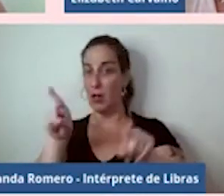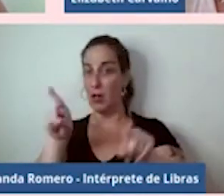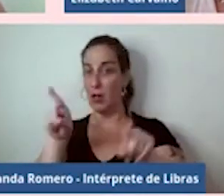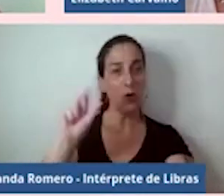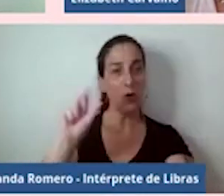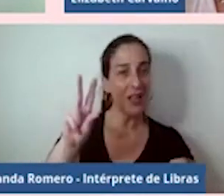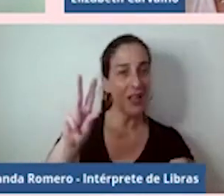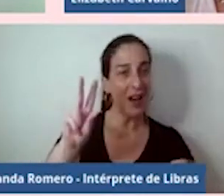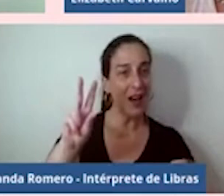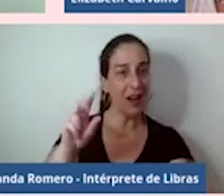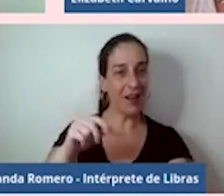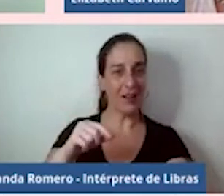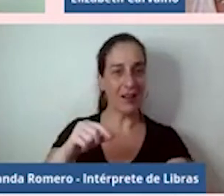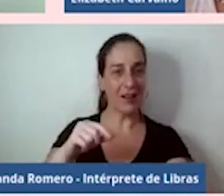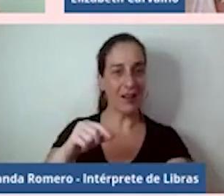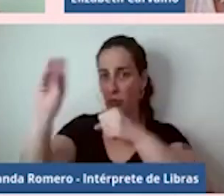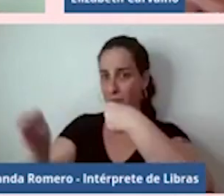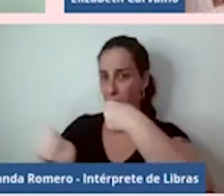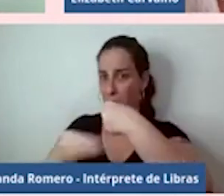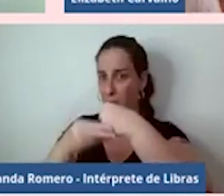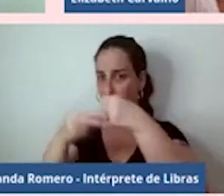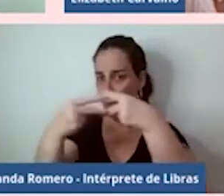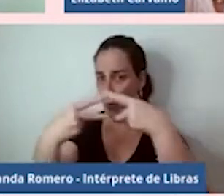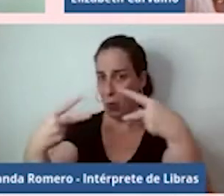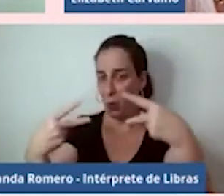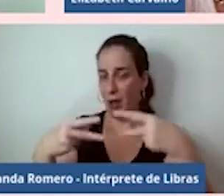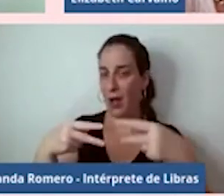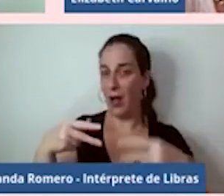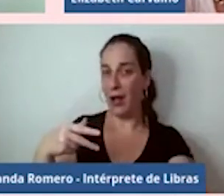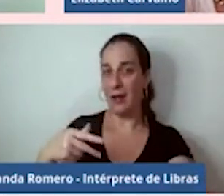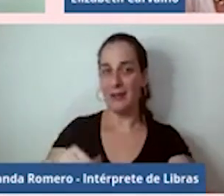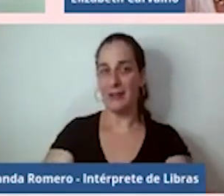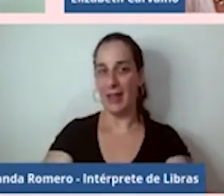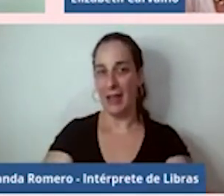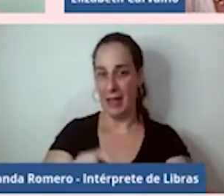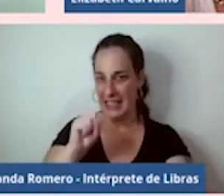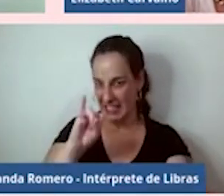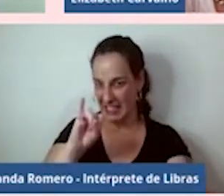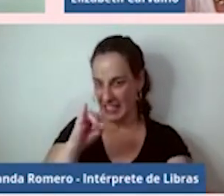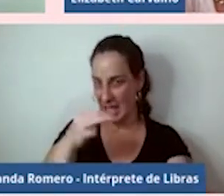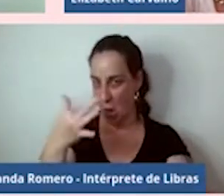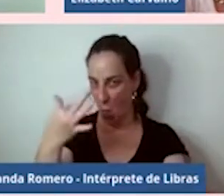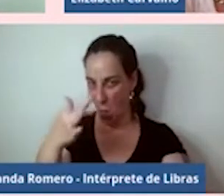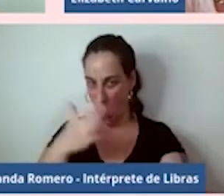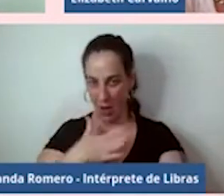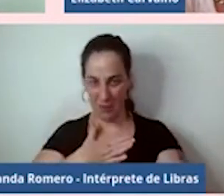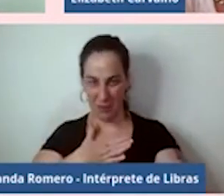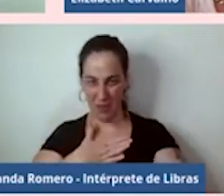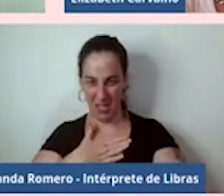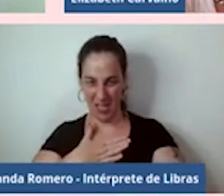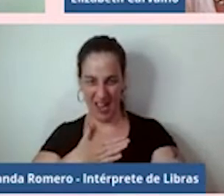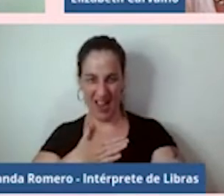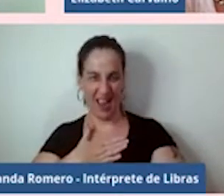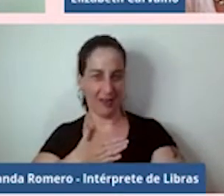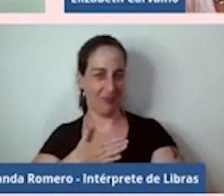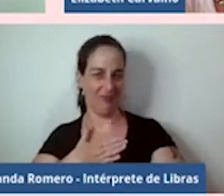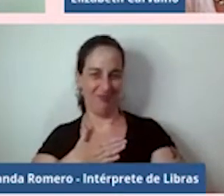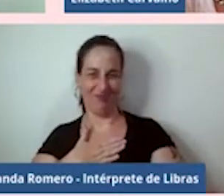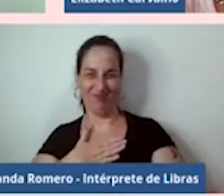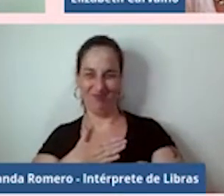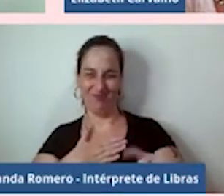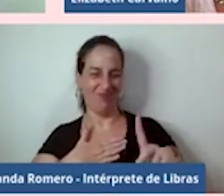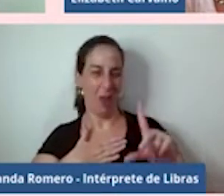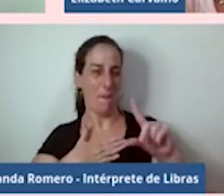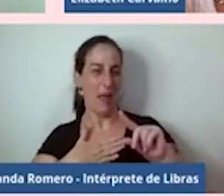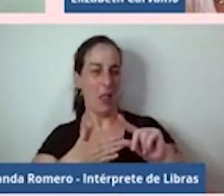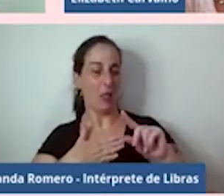ela, mas eu ia só complementar o que tu dizia, que a dor, quando não é minha, parece que não é tão grande, né? Então, eu acho que é o contrário,